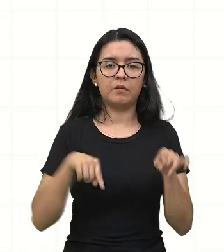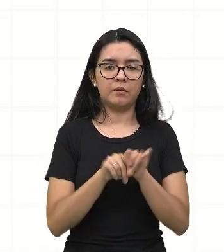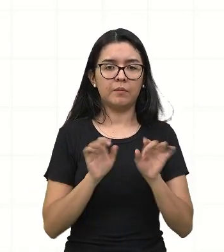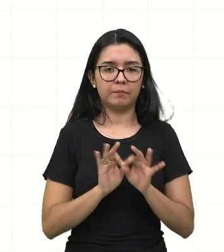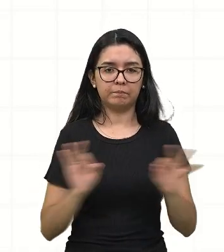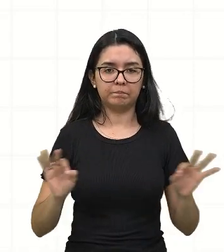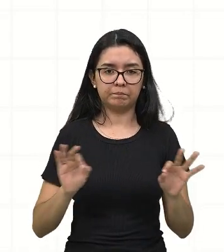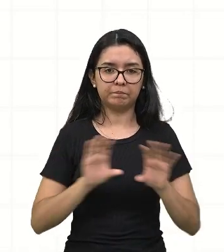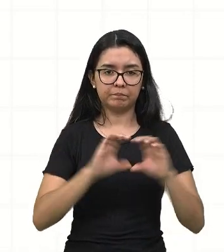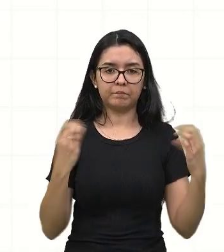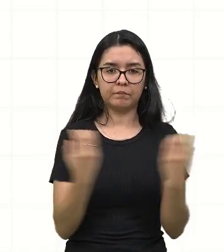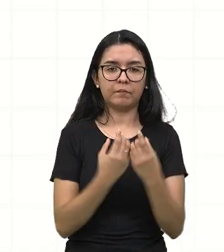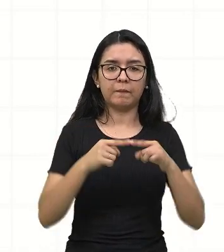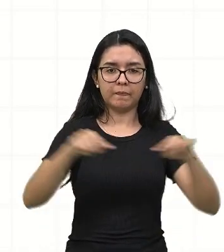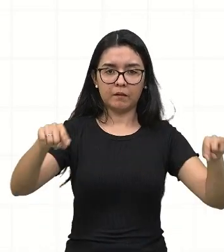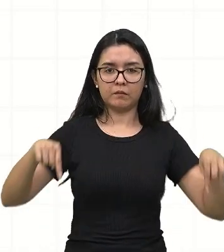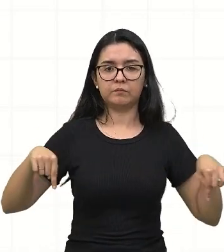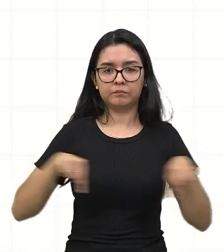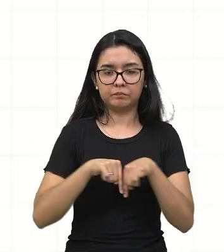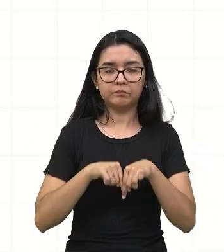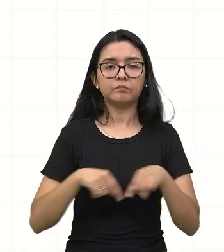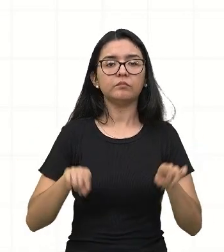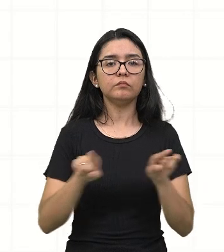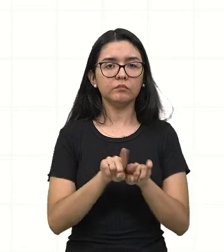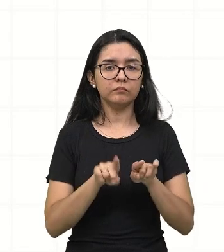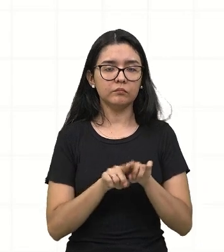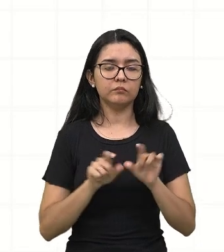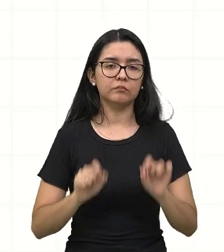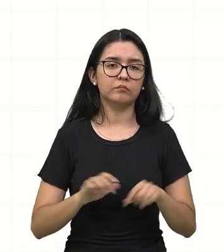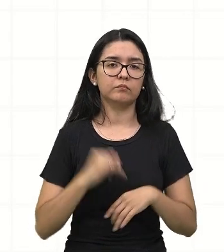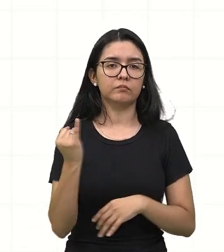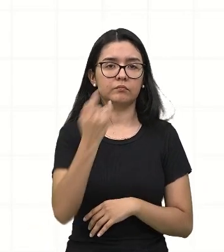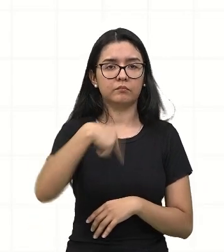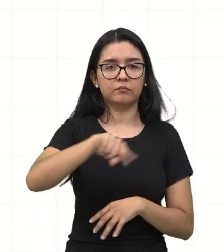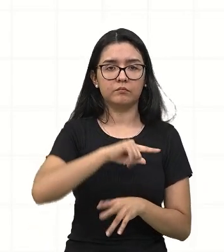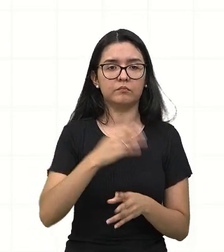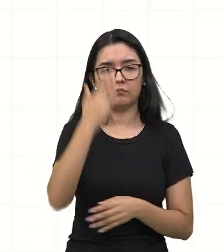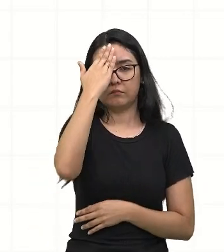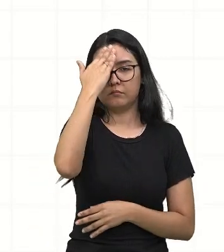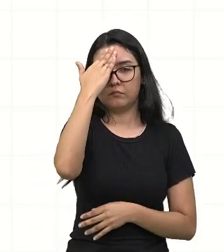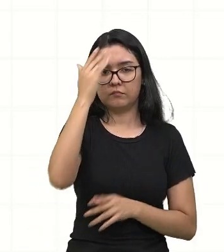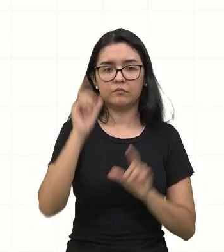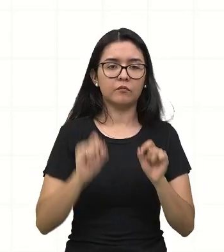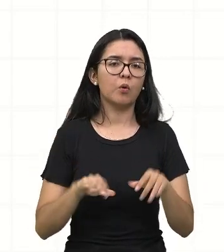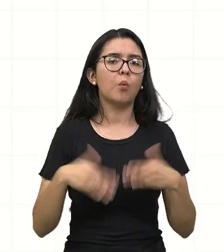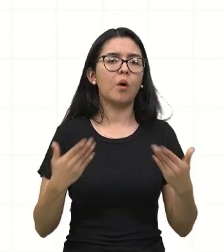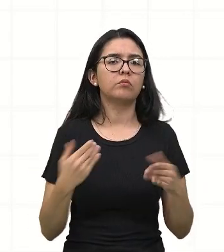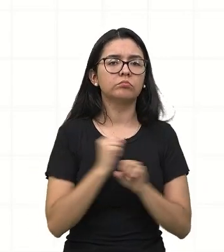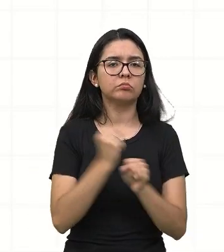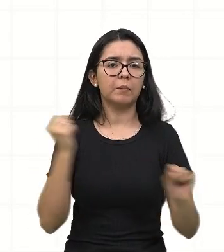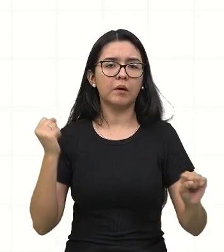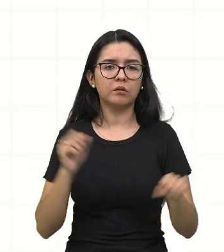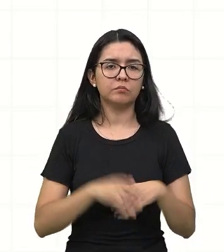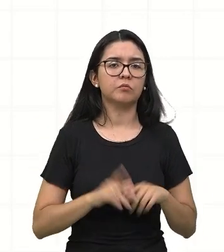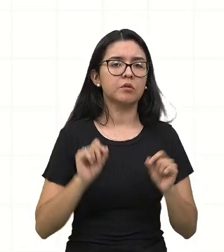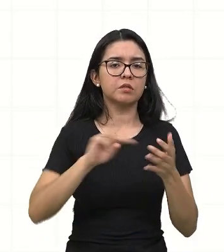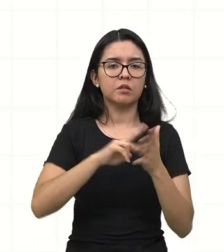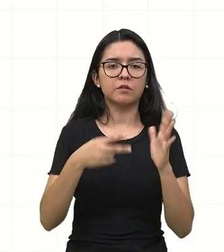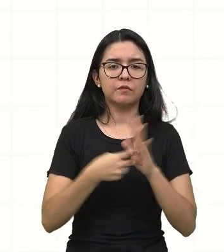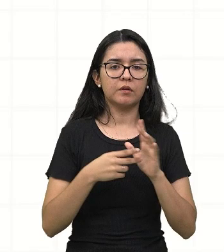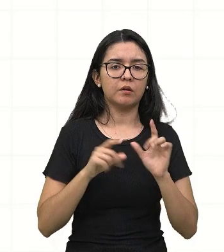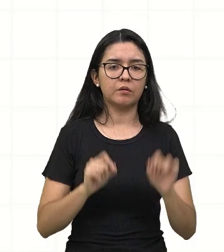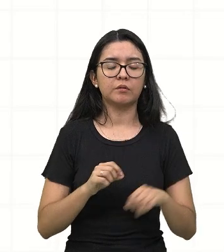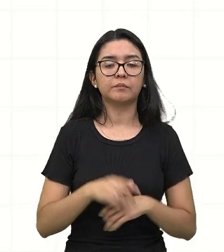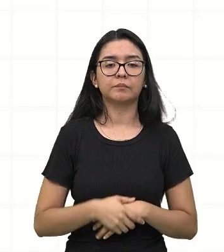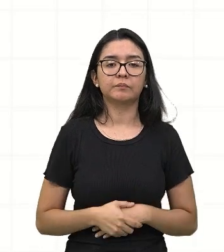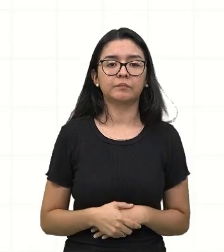futebol, é o comprimento de um campo de futebol, tá bom? Então é importante você ter essa percepção do que tamanho é, o que é um hectômetro. Então, um hectômetro, ele